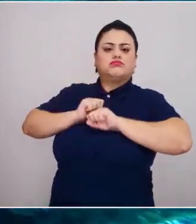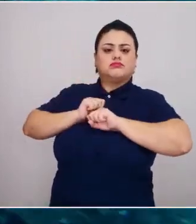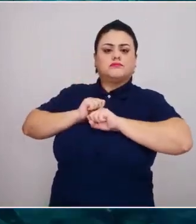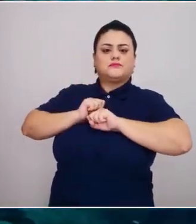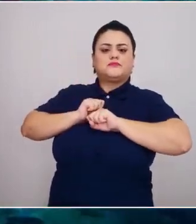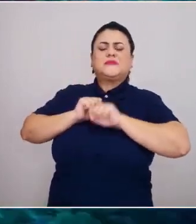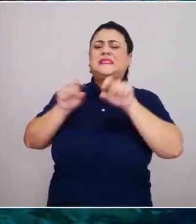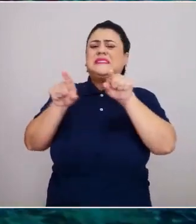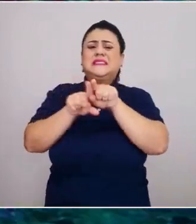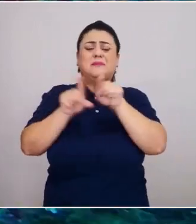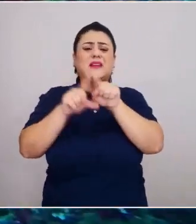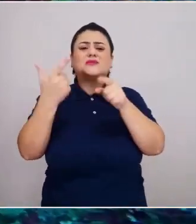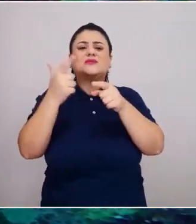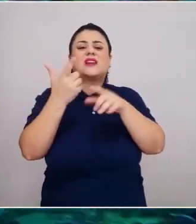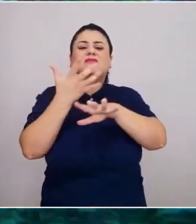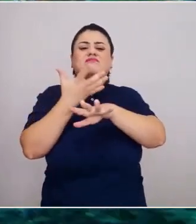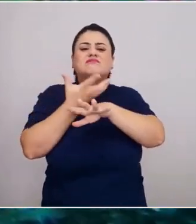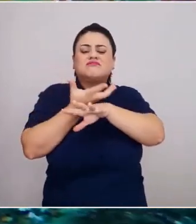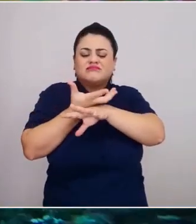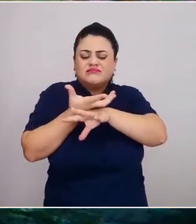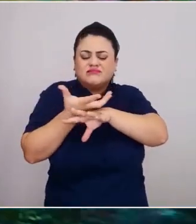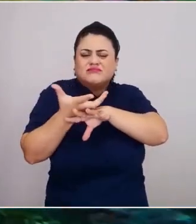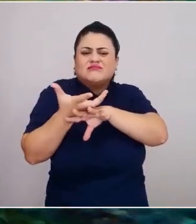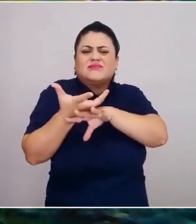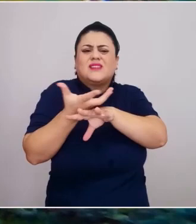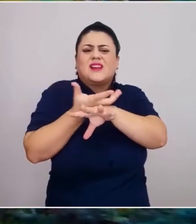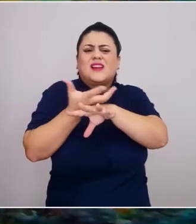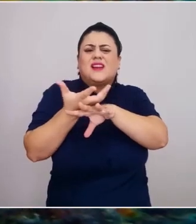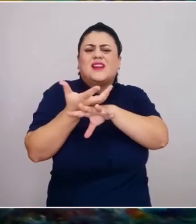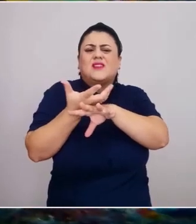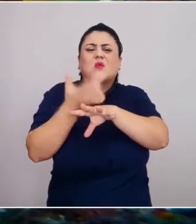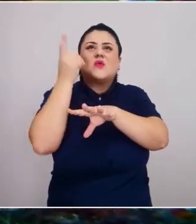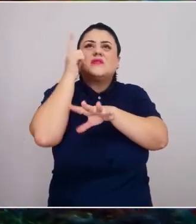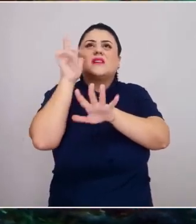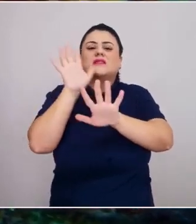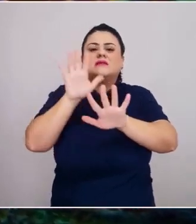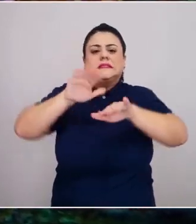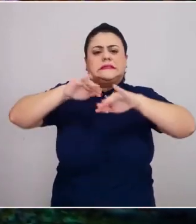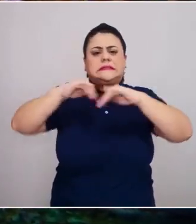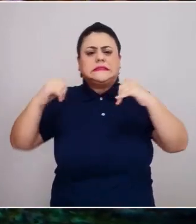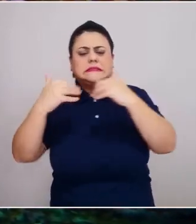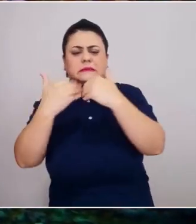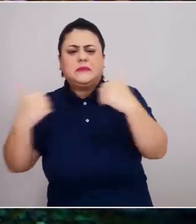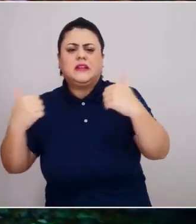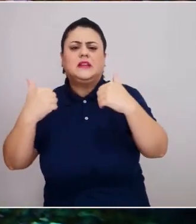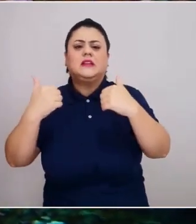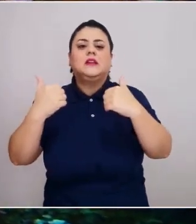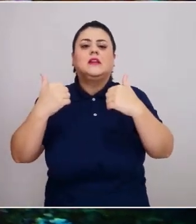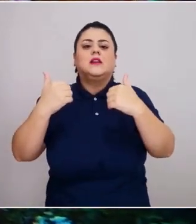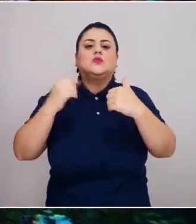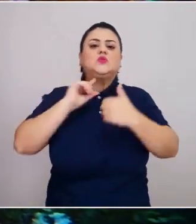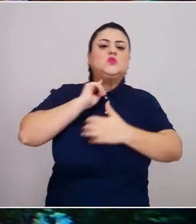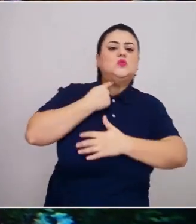Por não possuírem um filtro no sistema respiratório, a contaminação das águas as